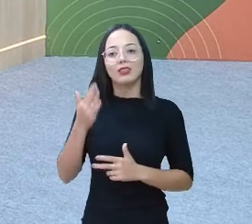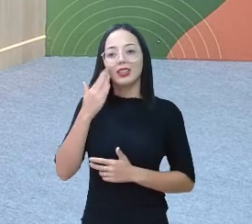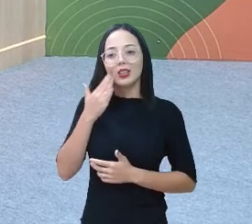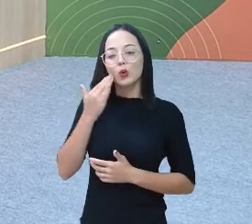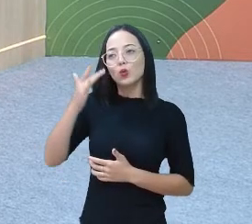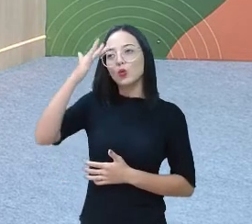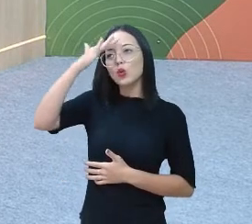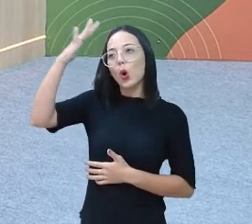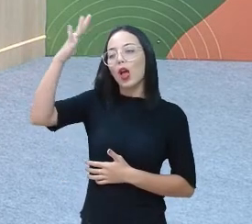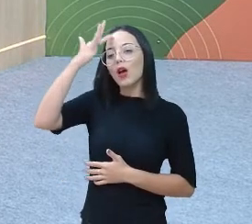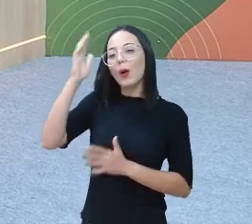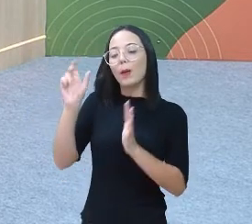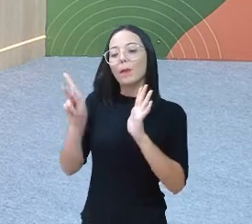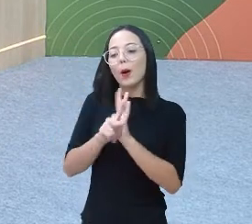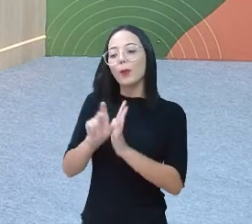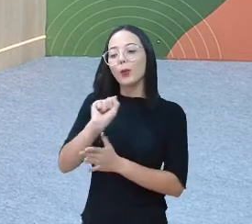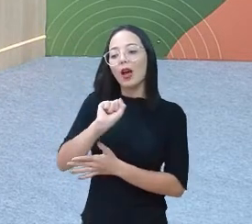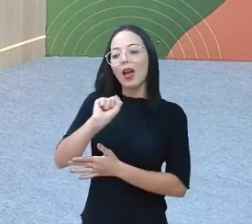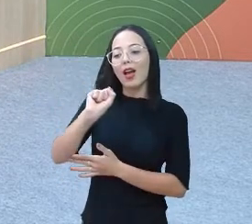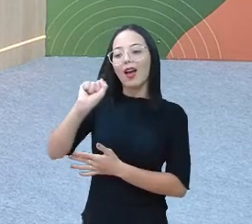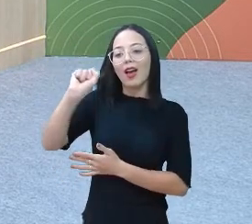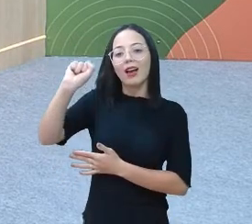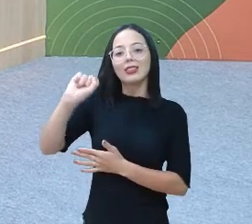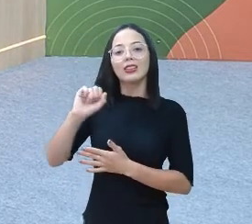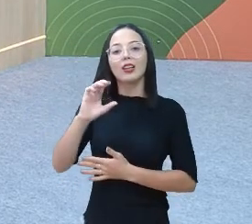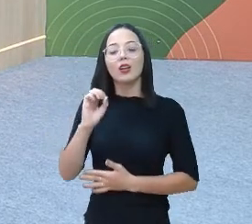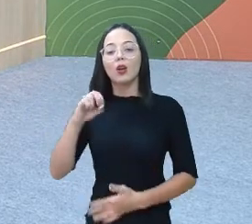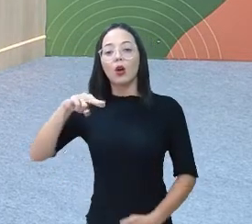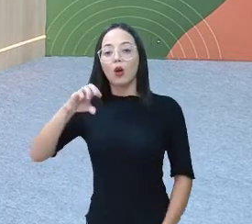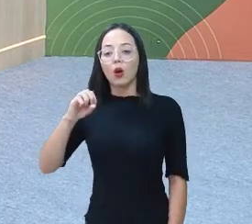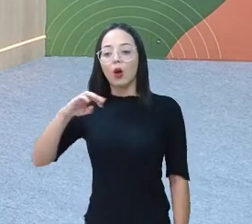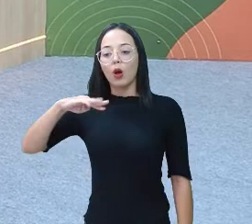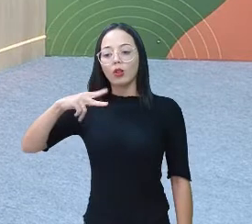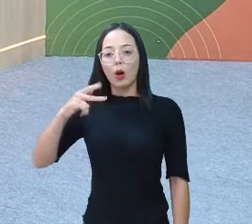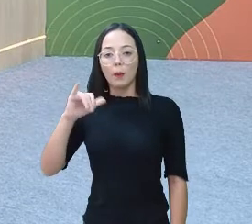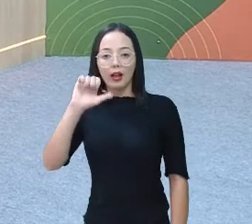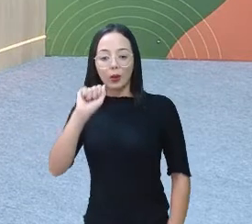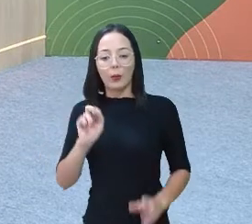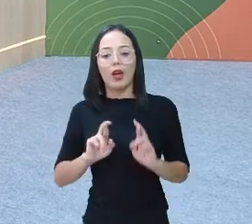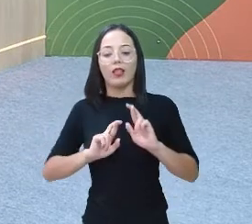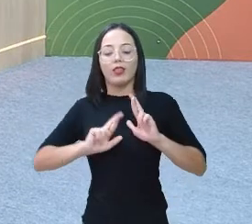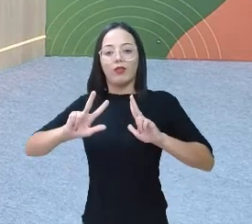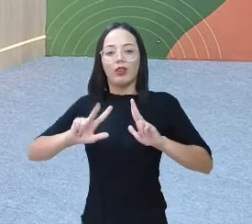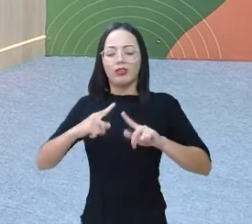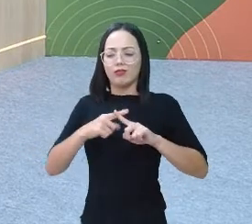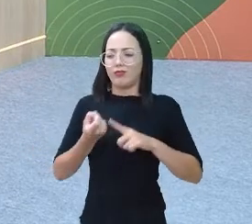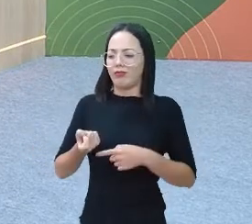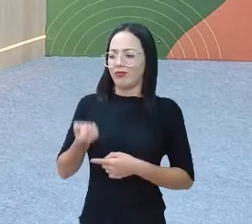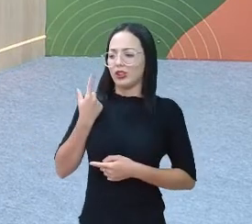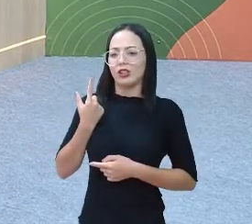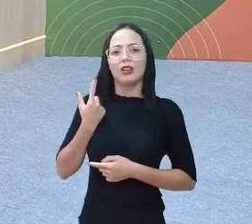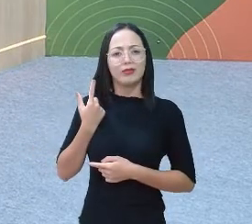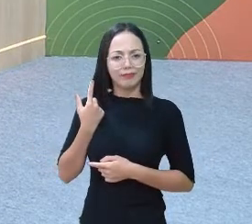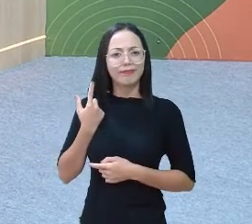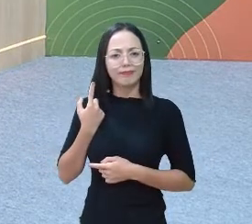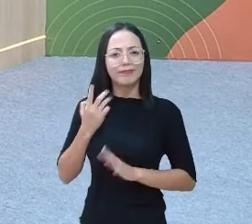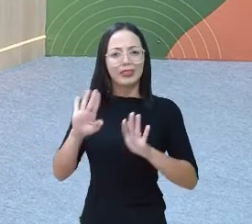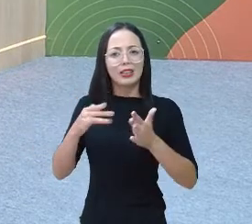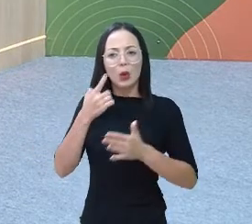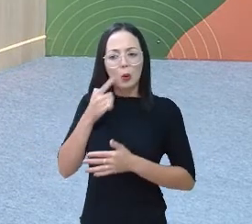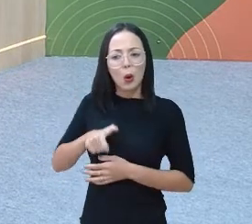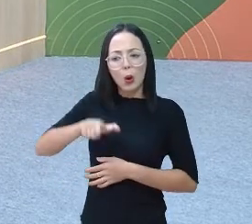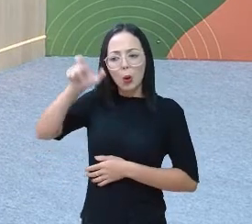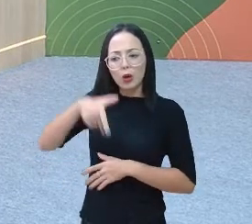em S, tá certo? Então, essa é uma onomatopeia diferente, o que cria esse estranhamento. Então, quando o Rômulo